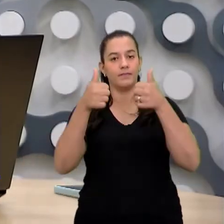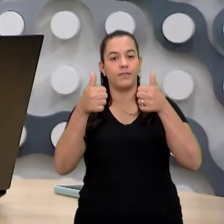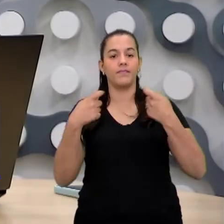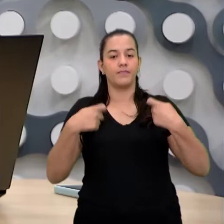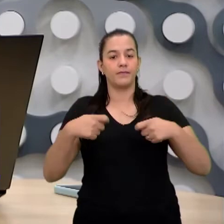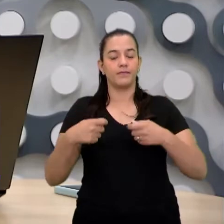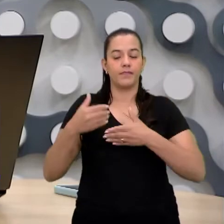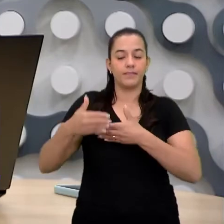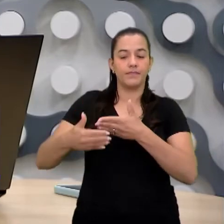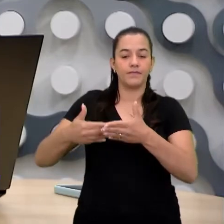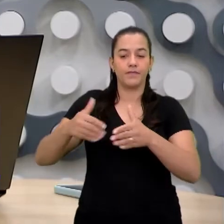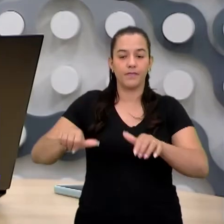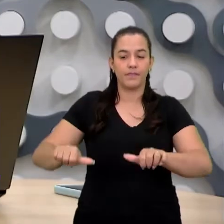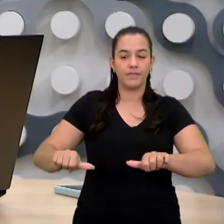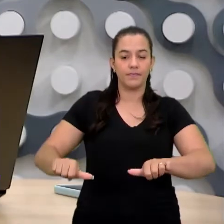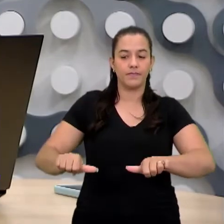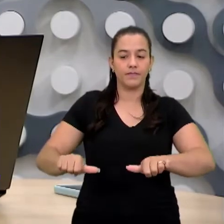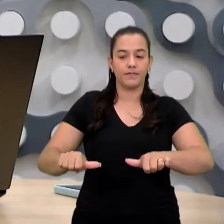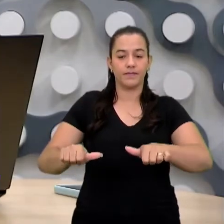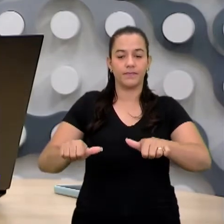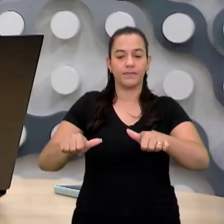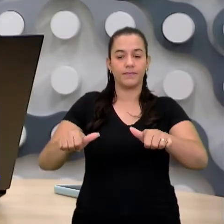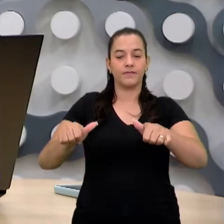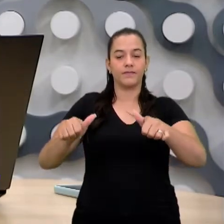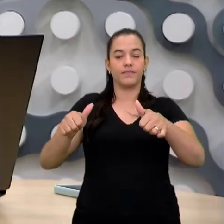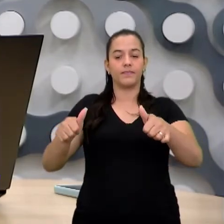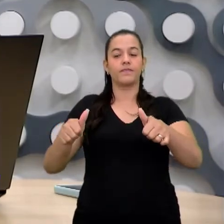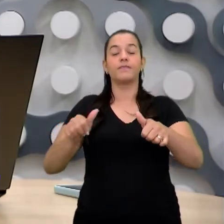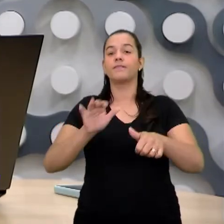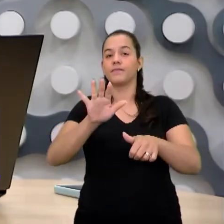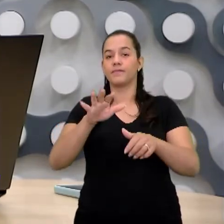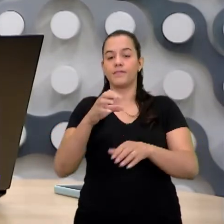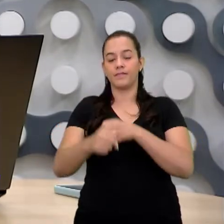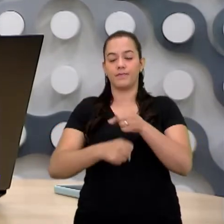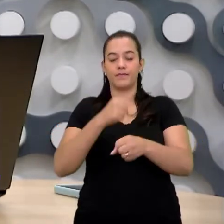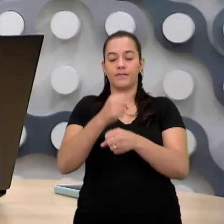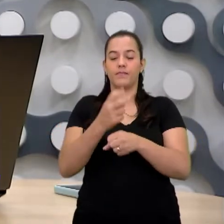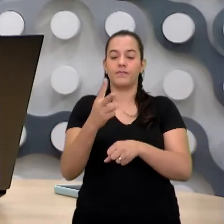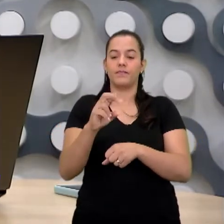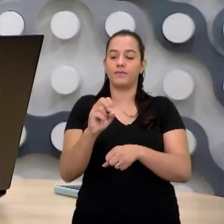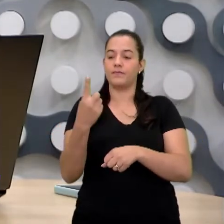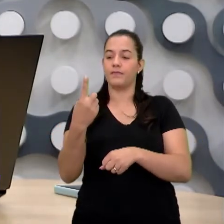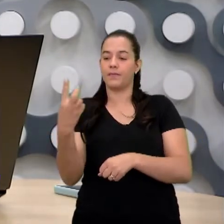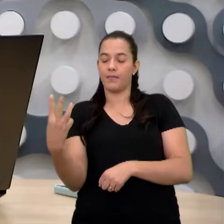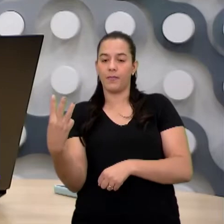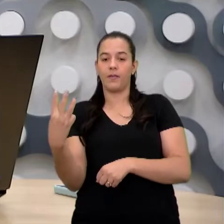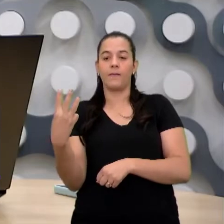estava indo bem. Se a gente viu aí que nos anos aí 2013 até mais ou menos